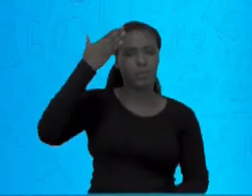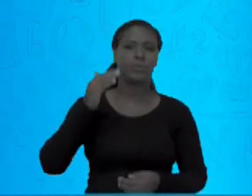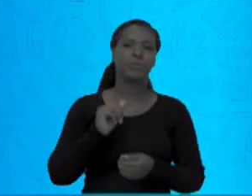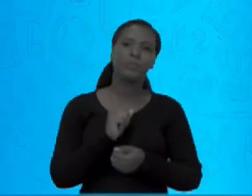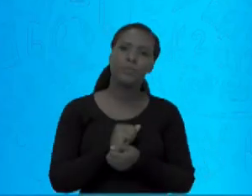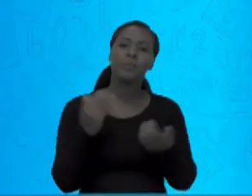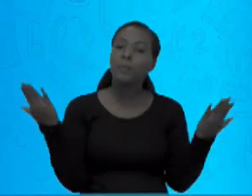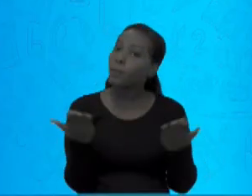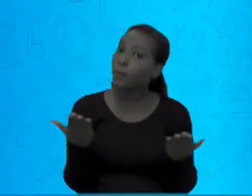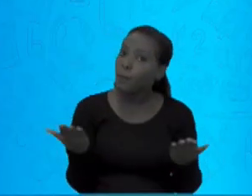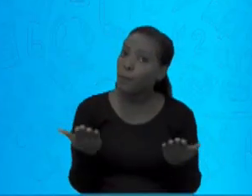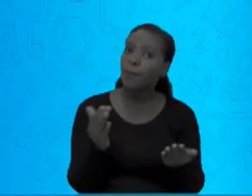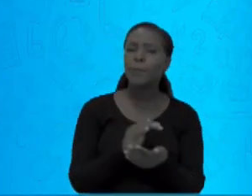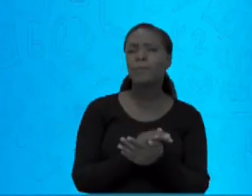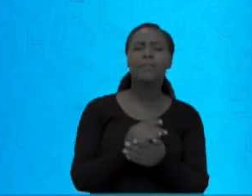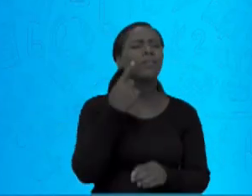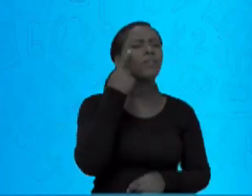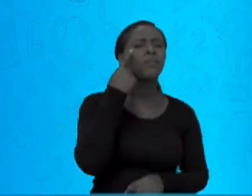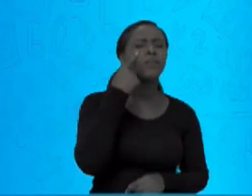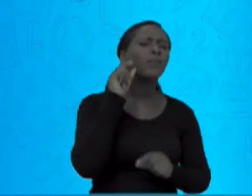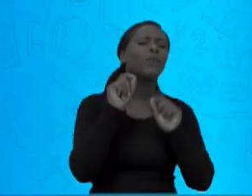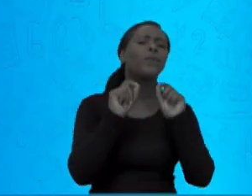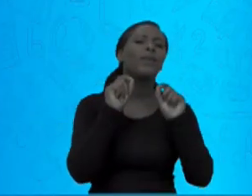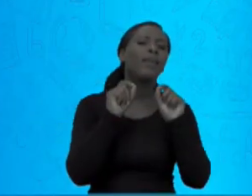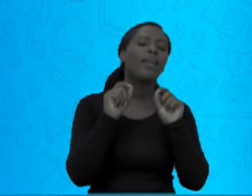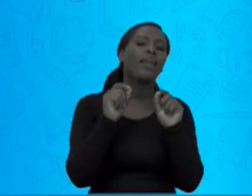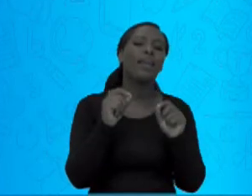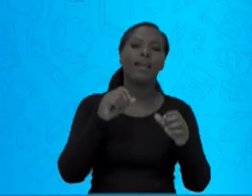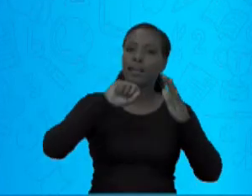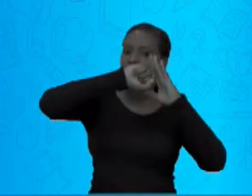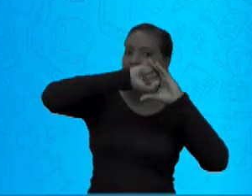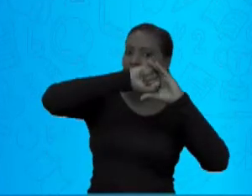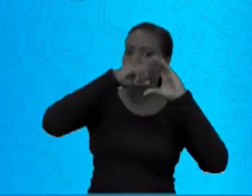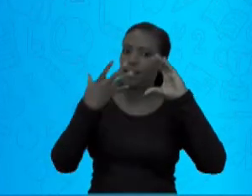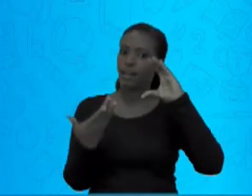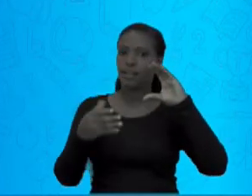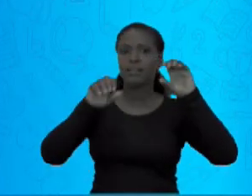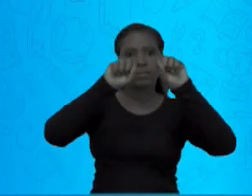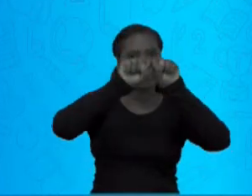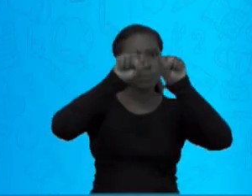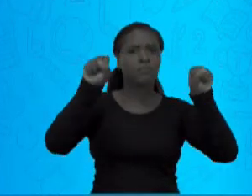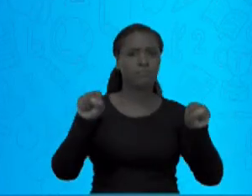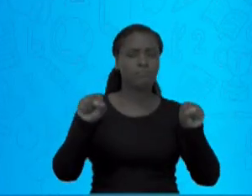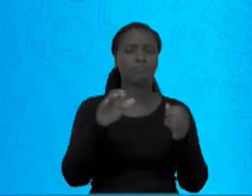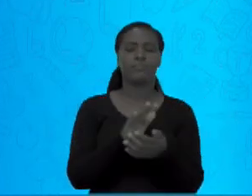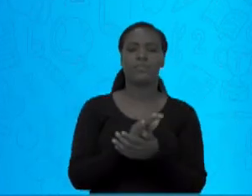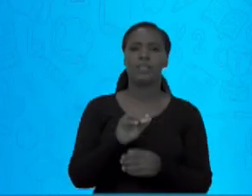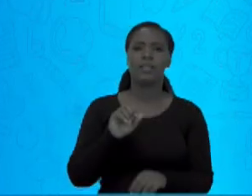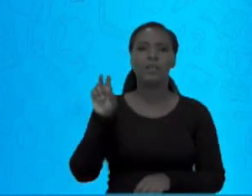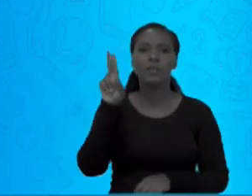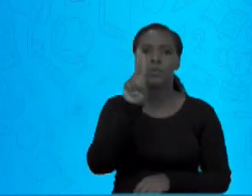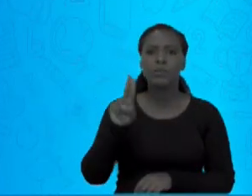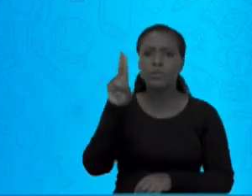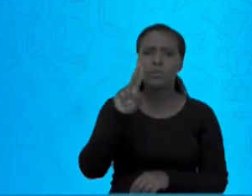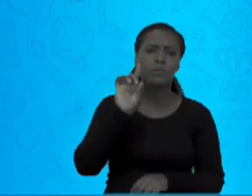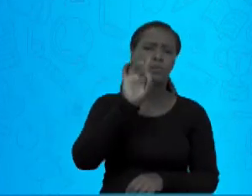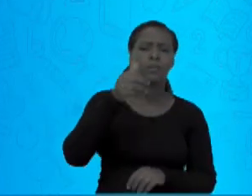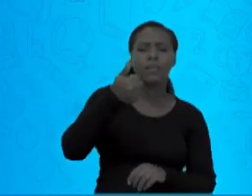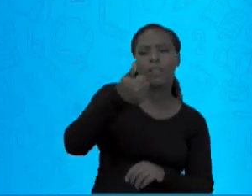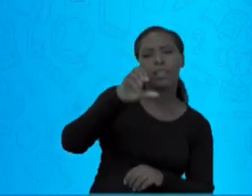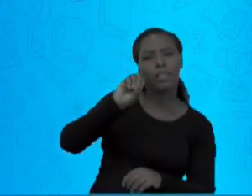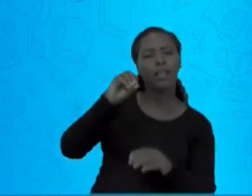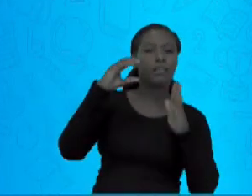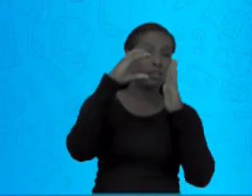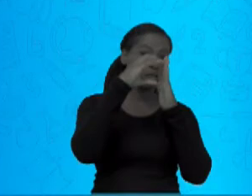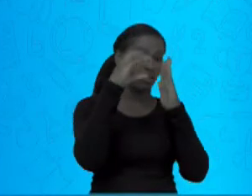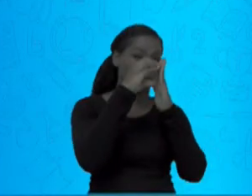Agora, nós vamos ver as características desse sistema. Usamos apenas 10 símbolos para